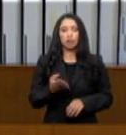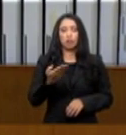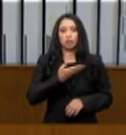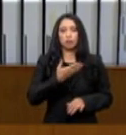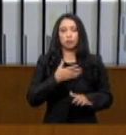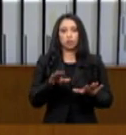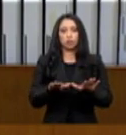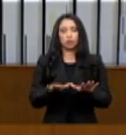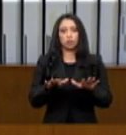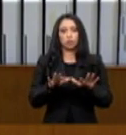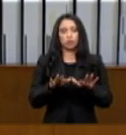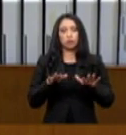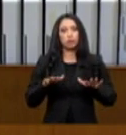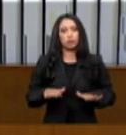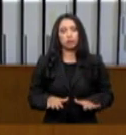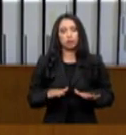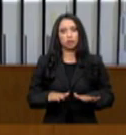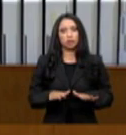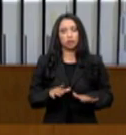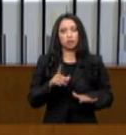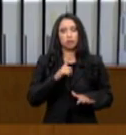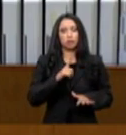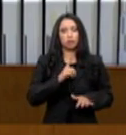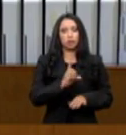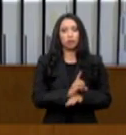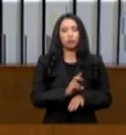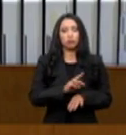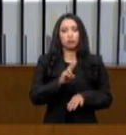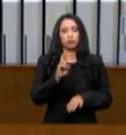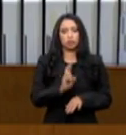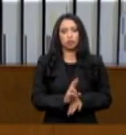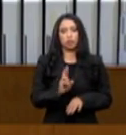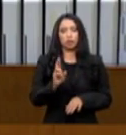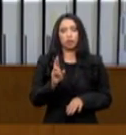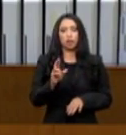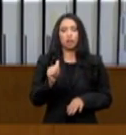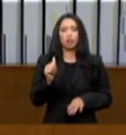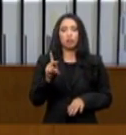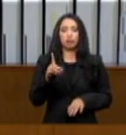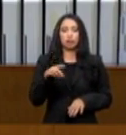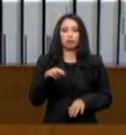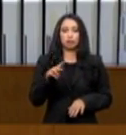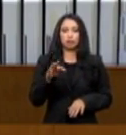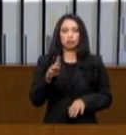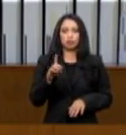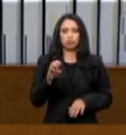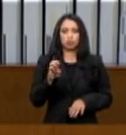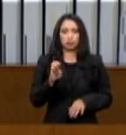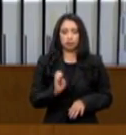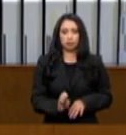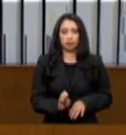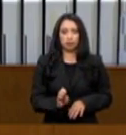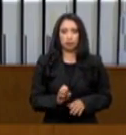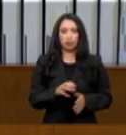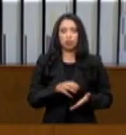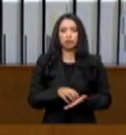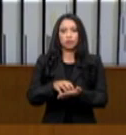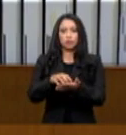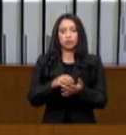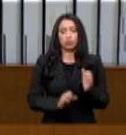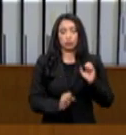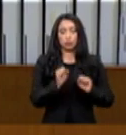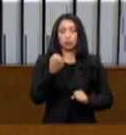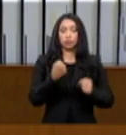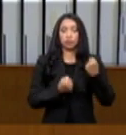de Infraestrutura e Indústria de Base, o doutor André Luiz Freire. Pelos amici curiae, Federação das Indústrias do Estado de São